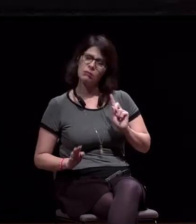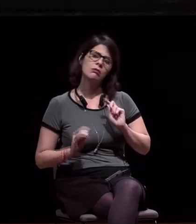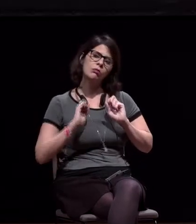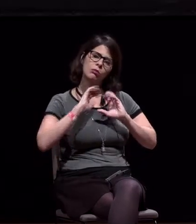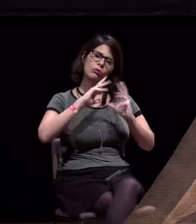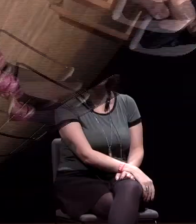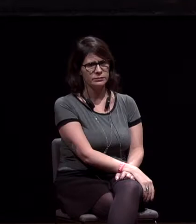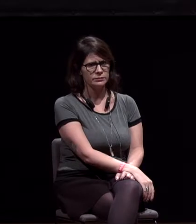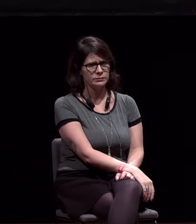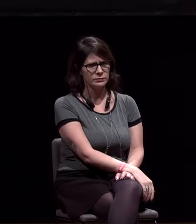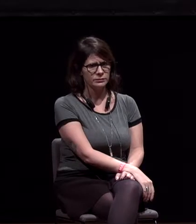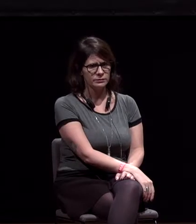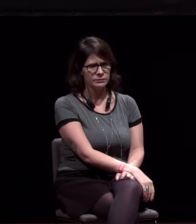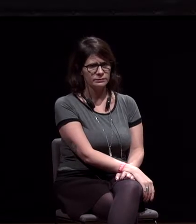do mundo?